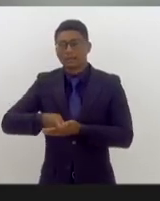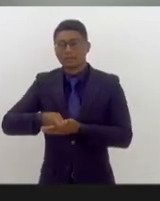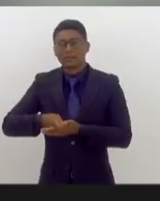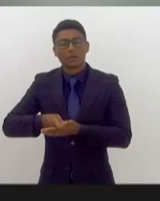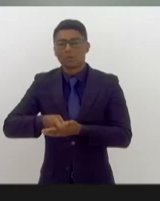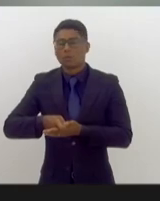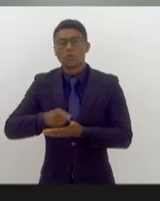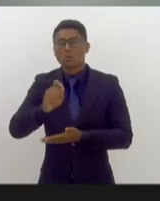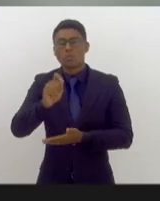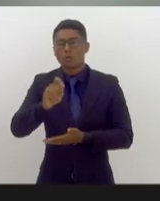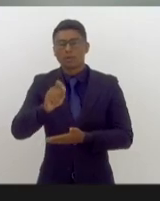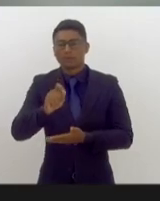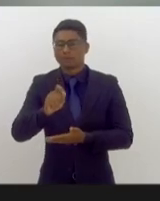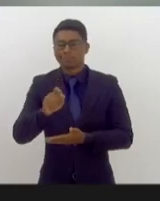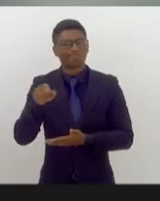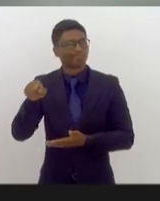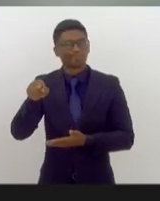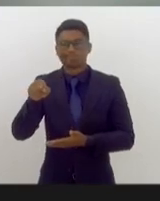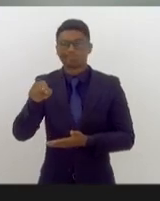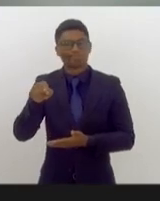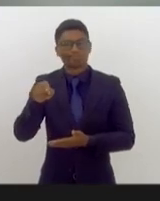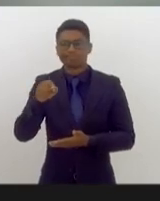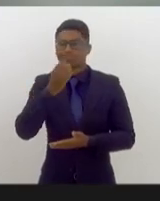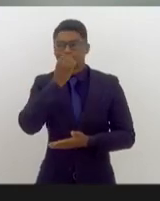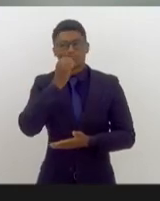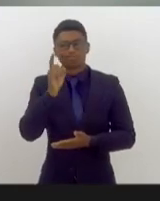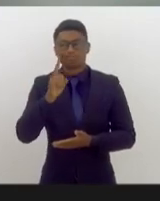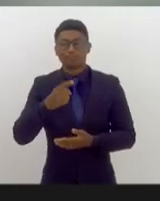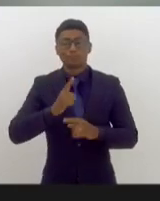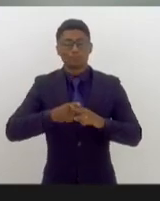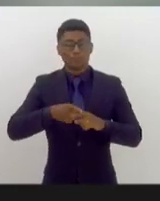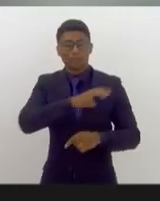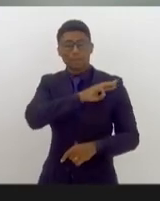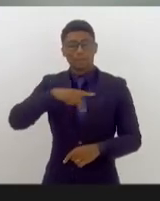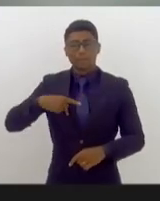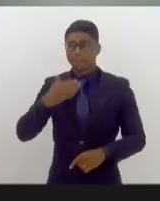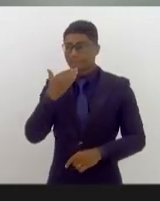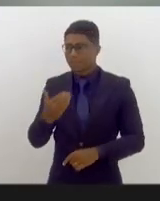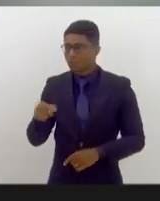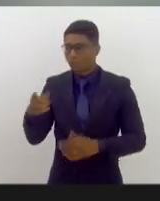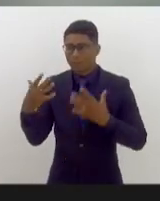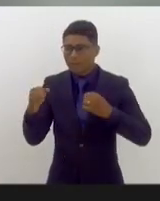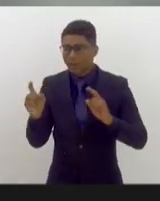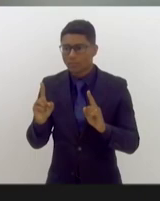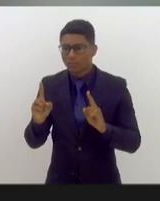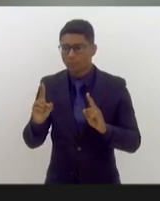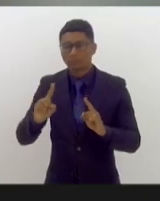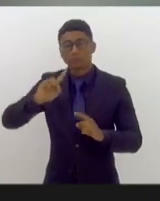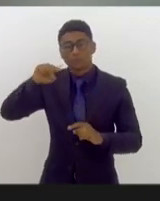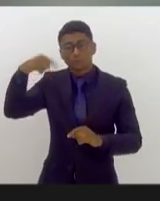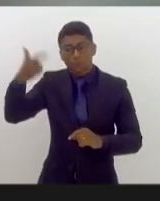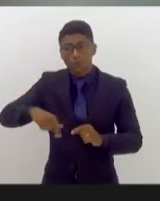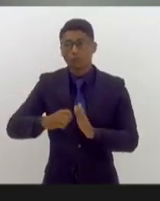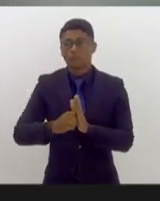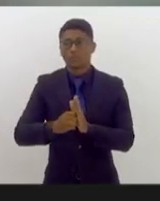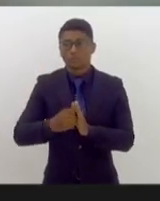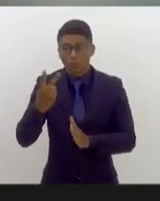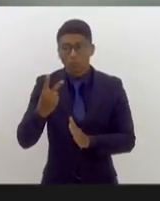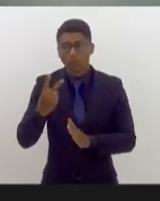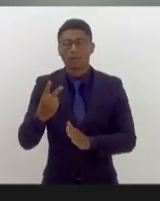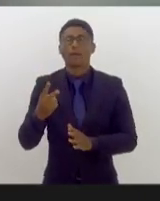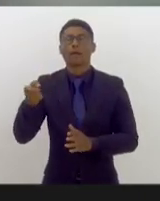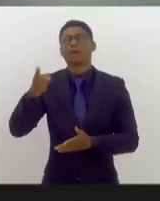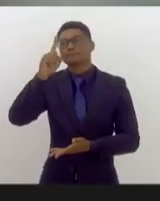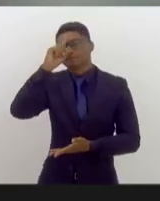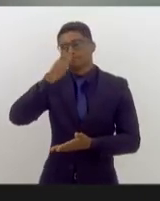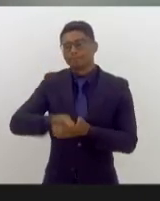negativa, foi desfavorável ao pedido formulado pelo Ministério Público, e só na segunda instância que houve a reforma dessa